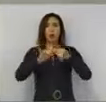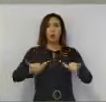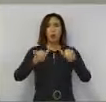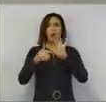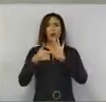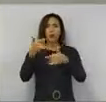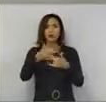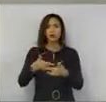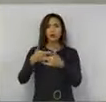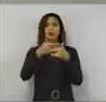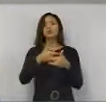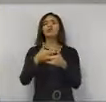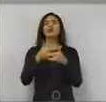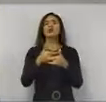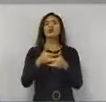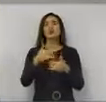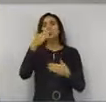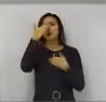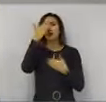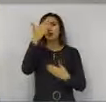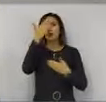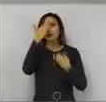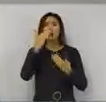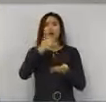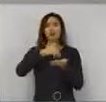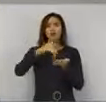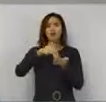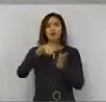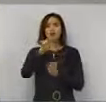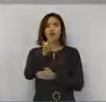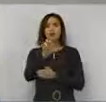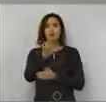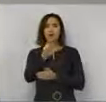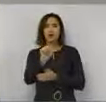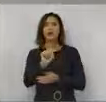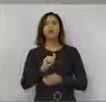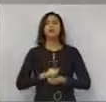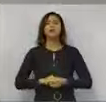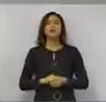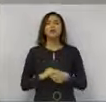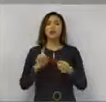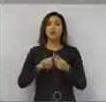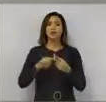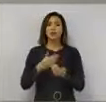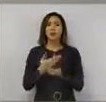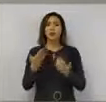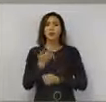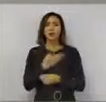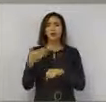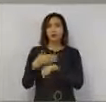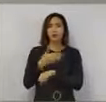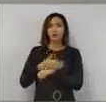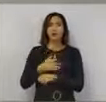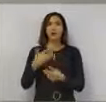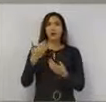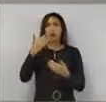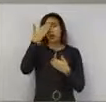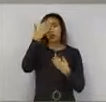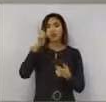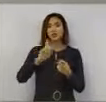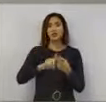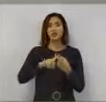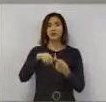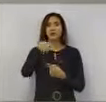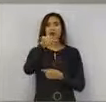todo o cerimonial. Muito obrigado à secretária Vera e demais colegas que vêm participando. Agradeço também à